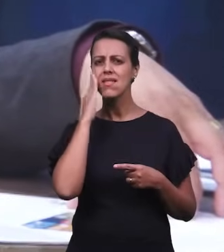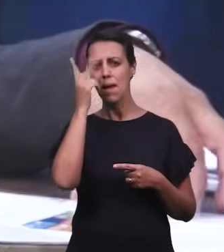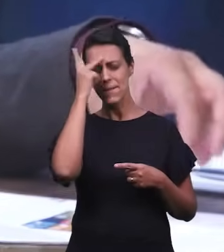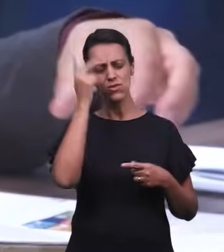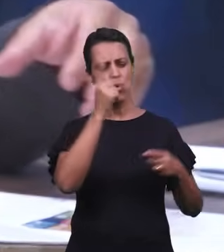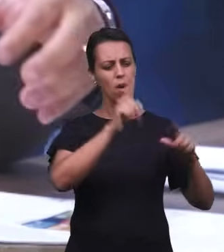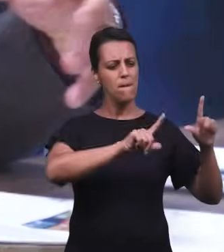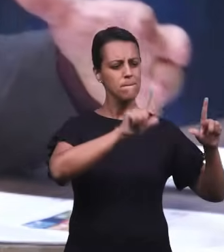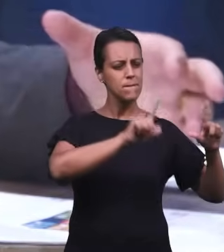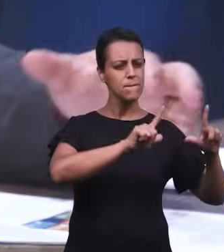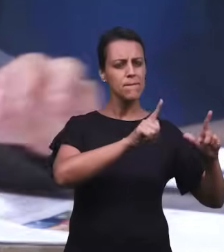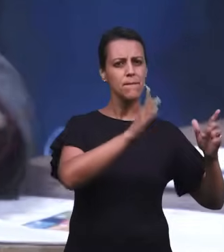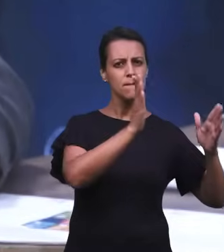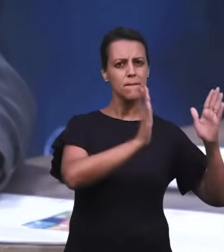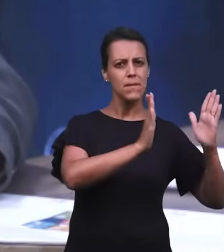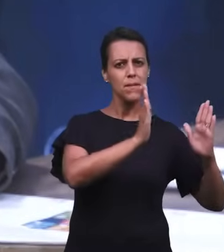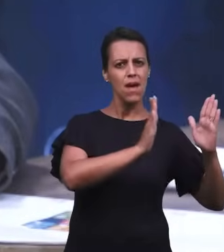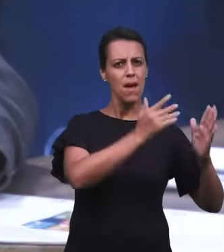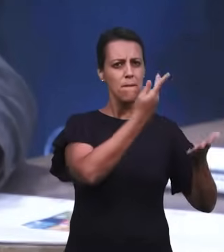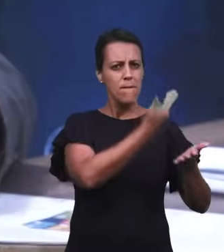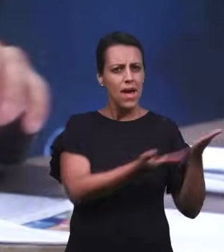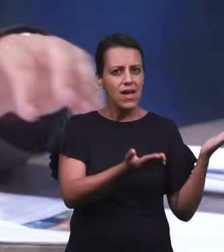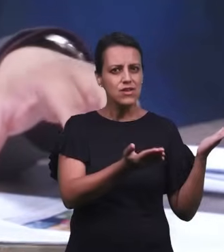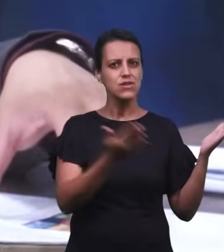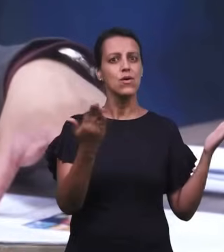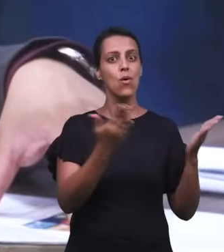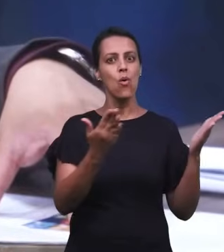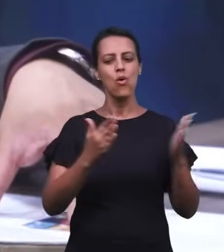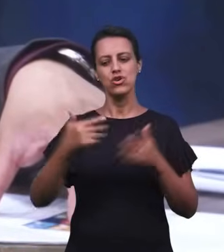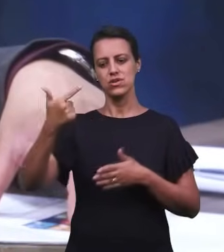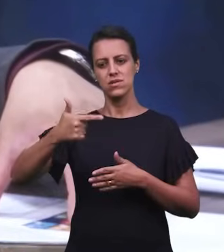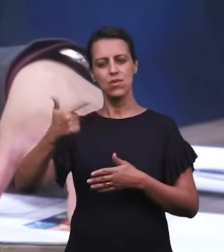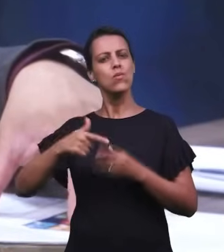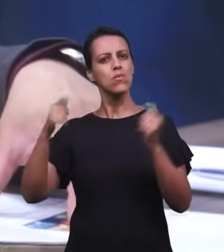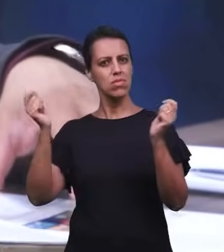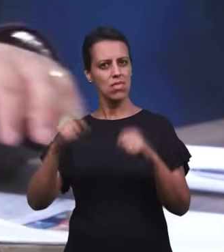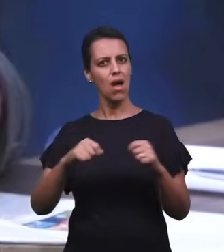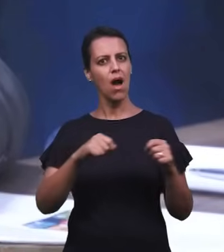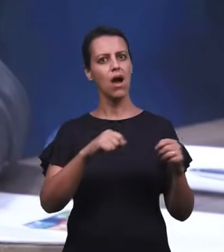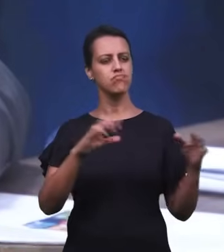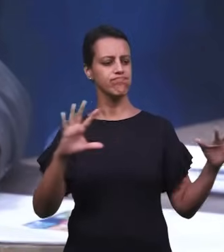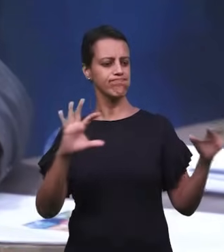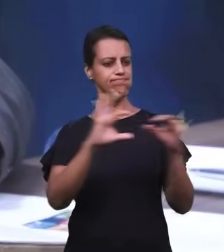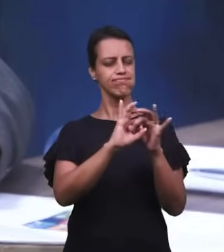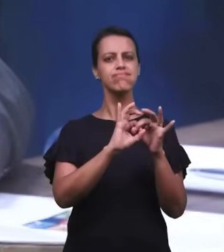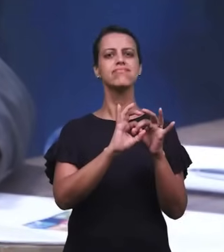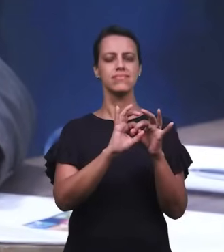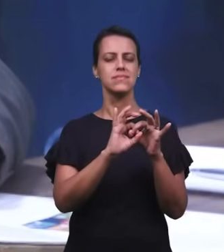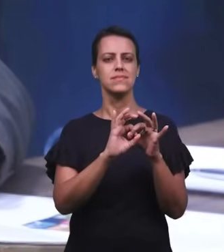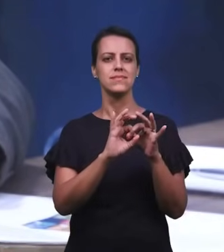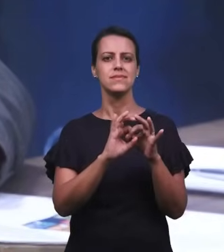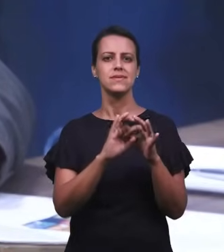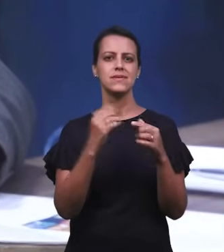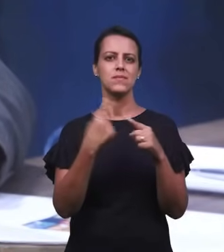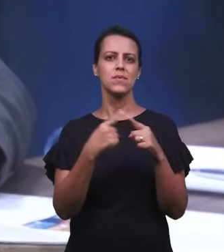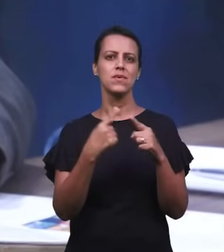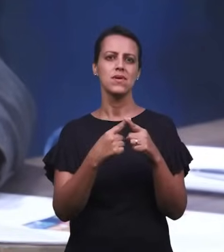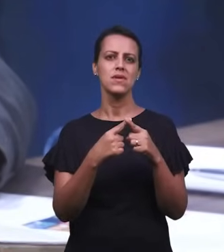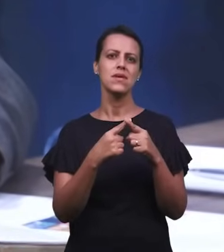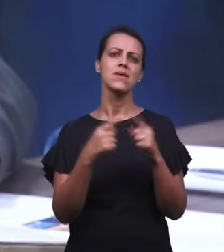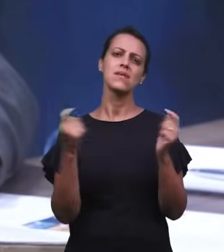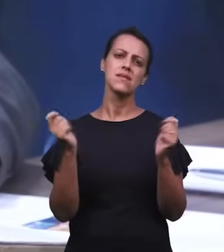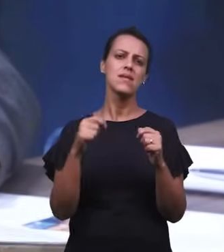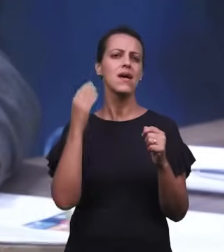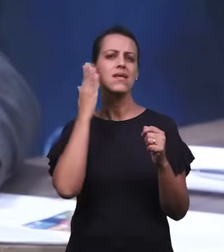primeiro episódio, podem acompanhar pelas nossas redes sociais, mas também a irmã deu uma iniciada nesse assunto, para nós